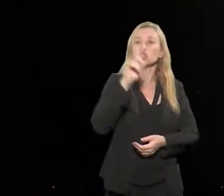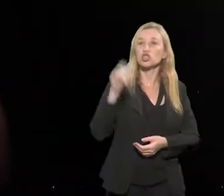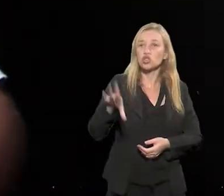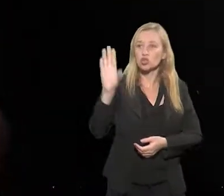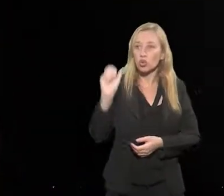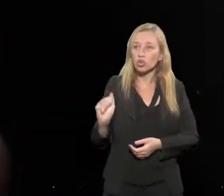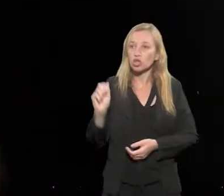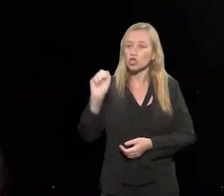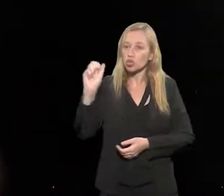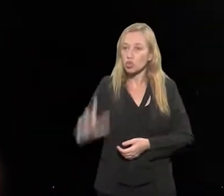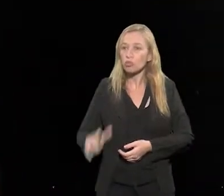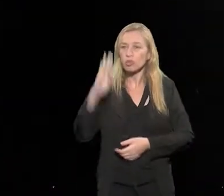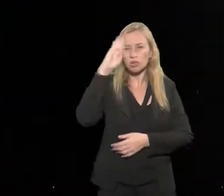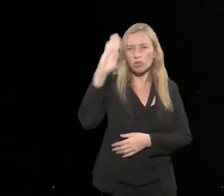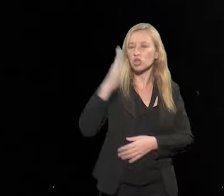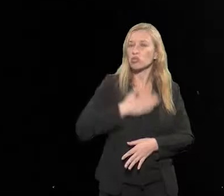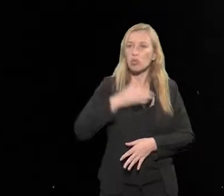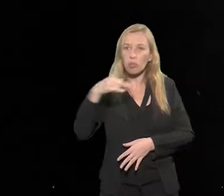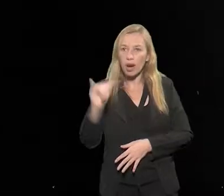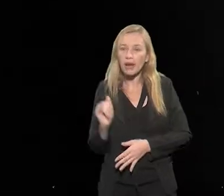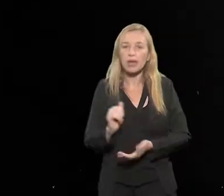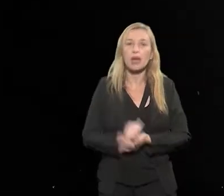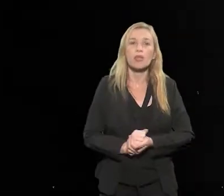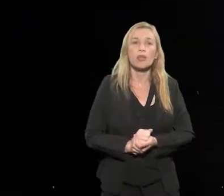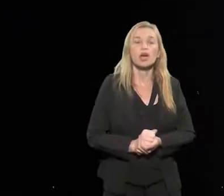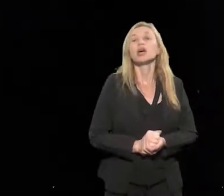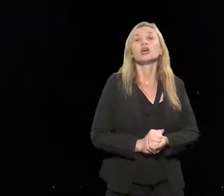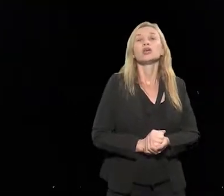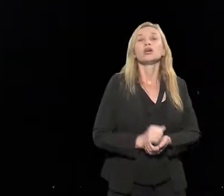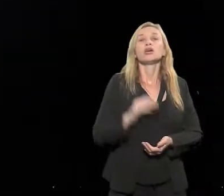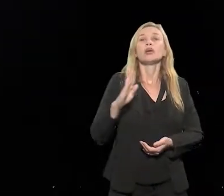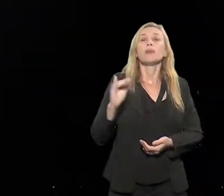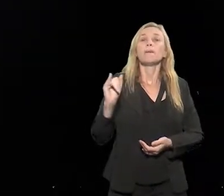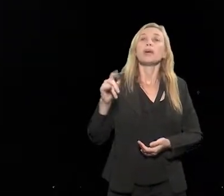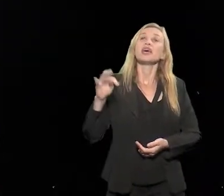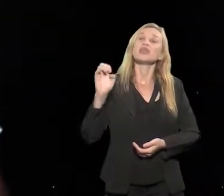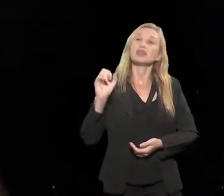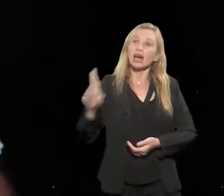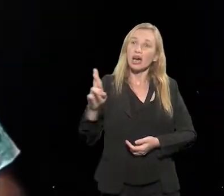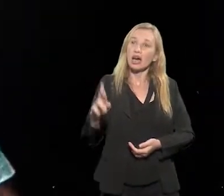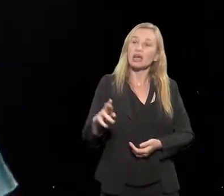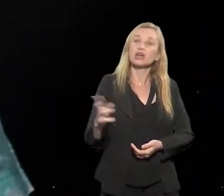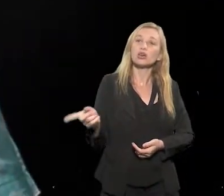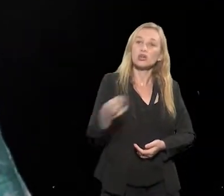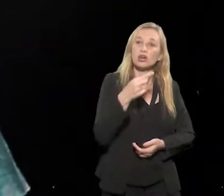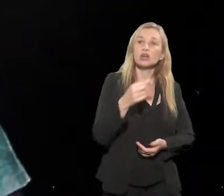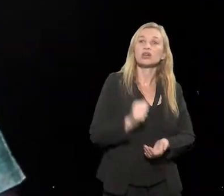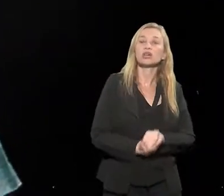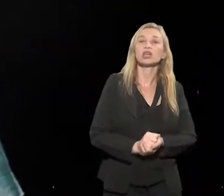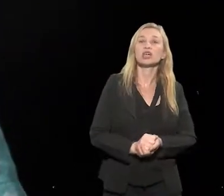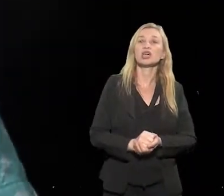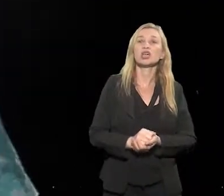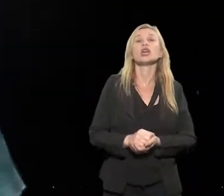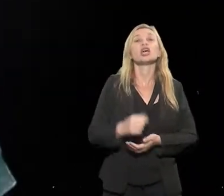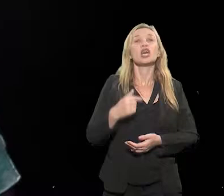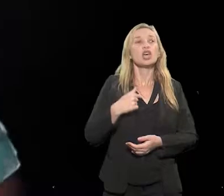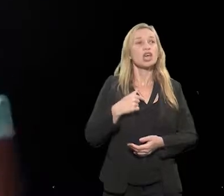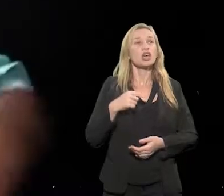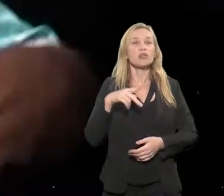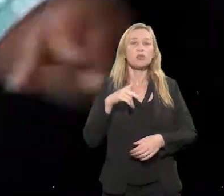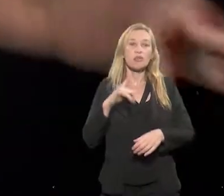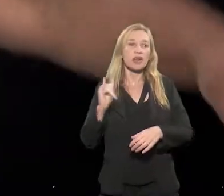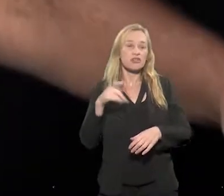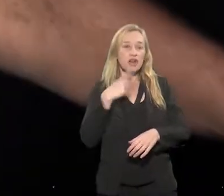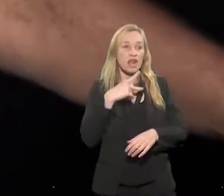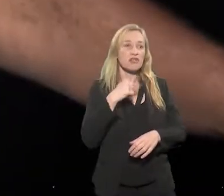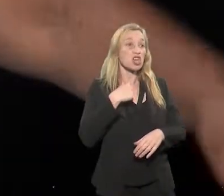Zona Sul, principalmente meu pai, quando eu voltava no Macedo, no Maitá com ele sempre falava, essa rua aqui, Macedo Sobrinho, eu morava